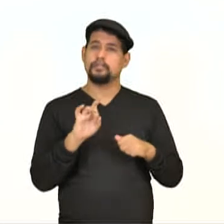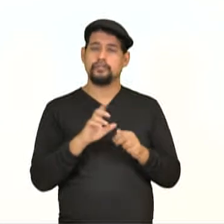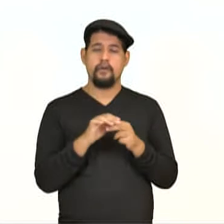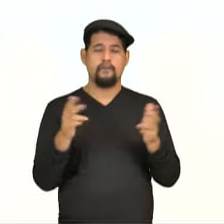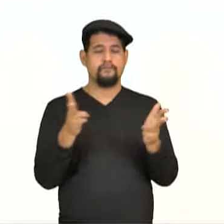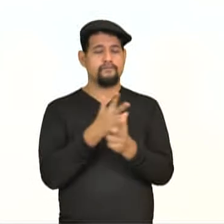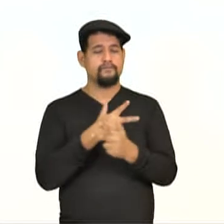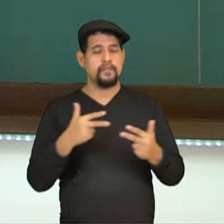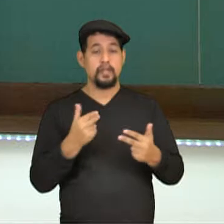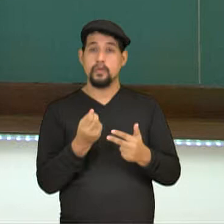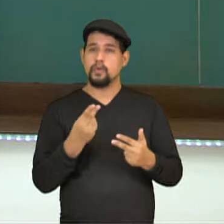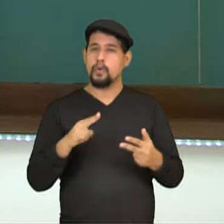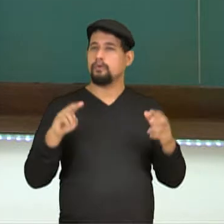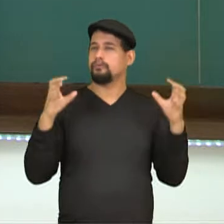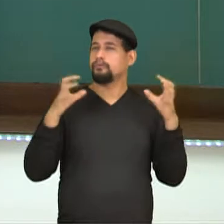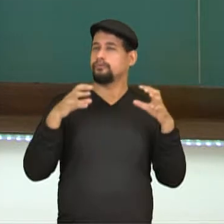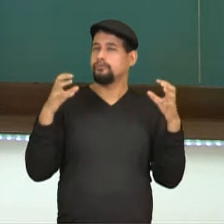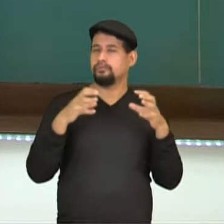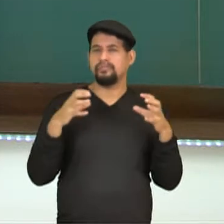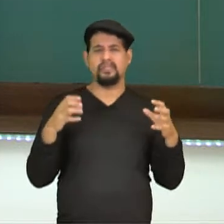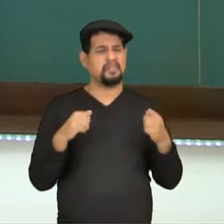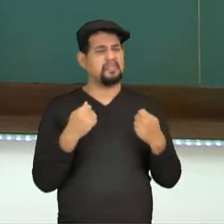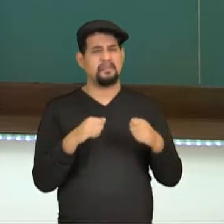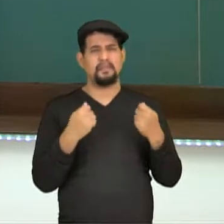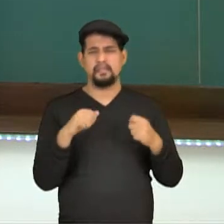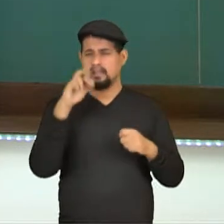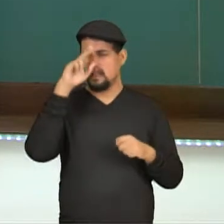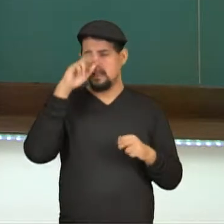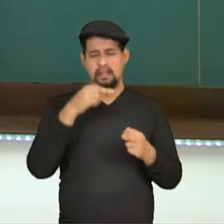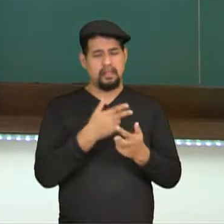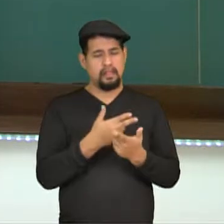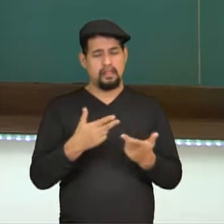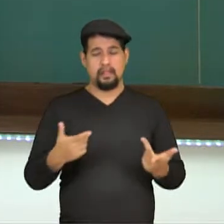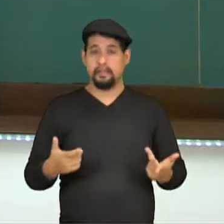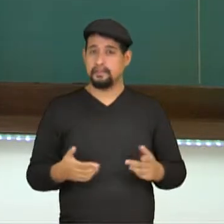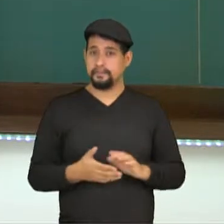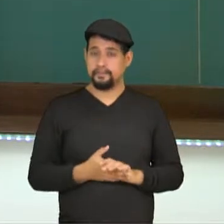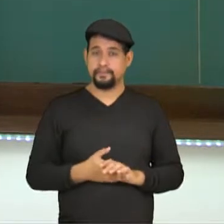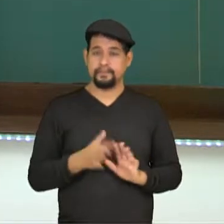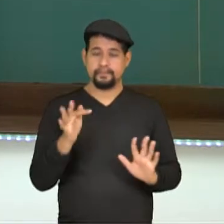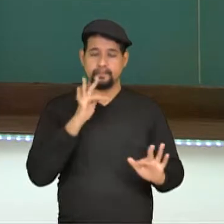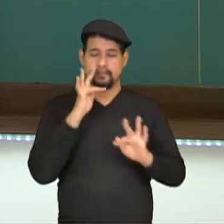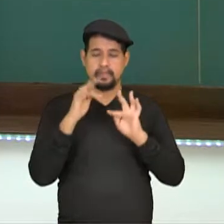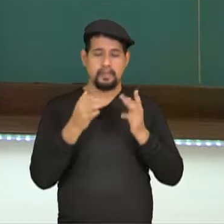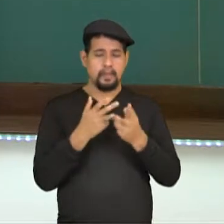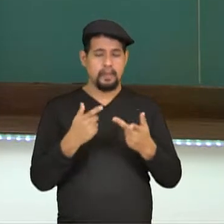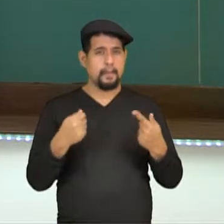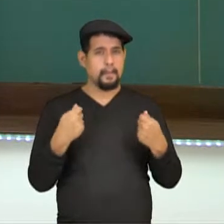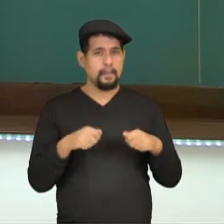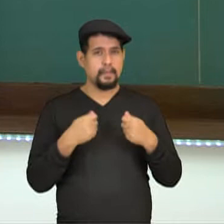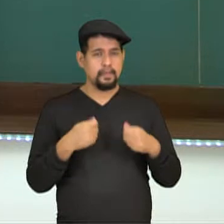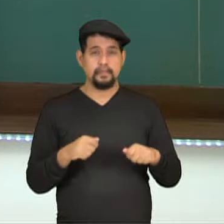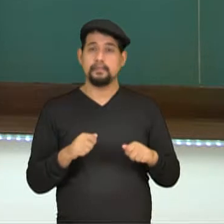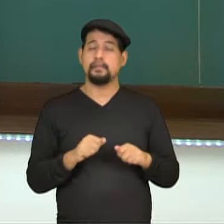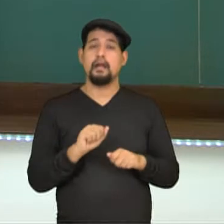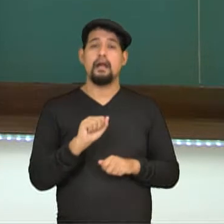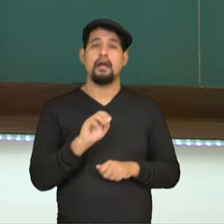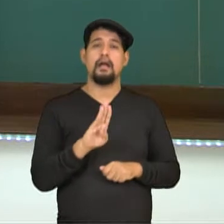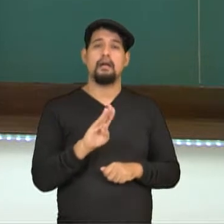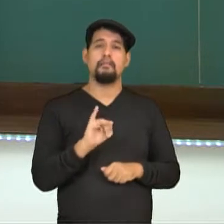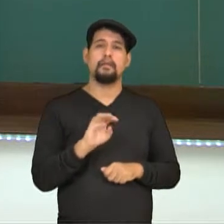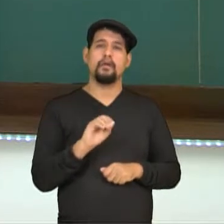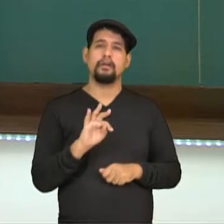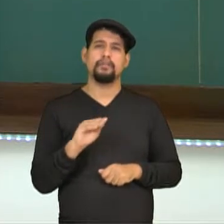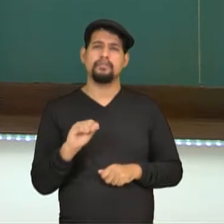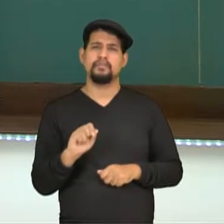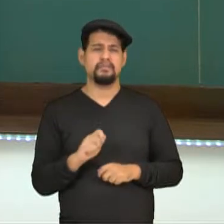ou da chuva, certo? Não necessitam de insetos. Então, quando essas plantas precisam dos agentes abióticos,